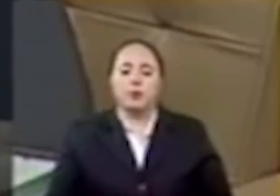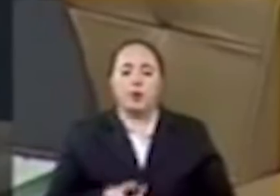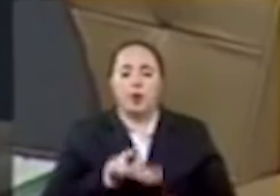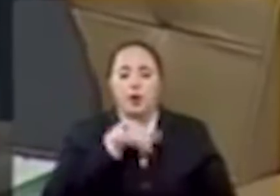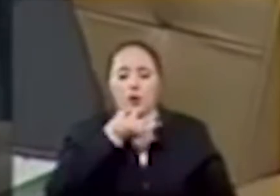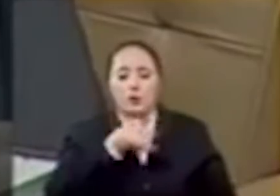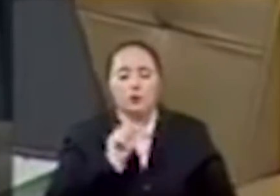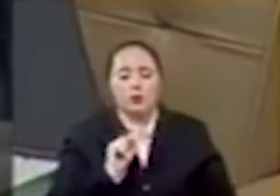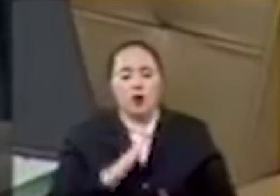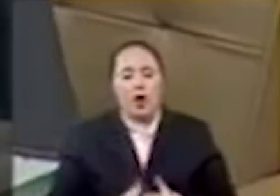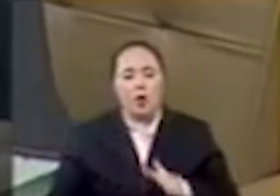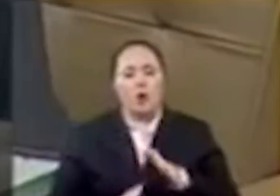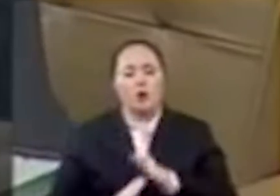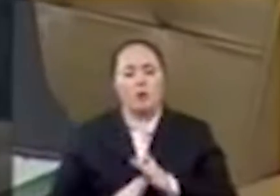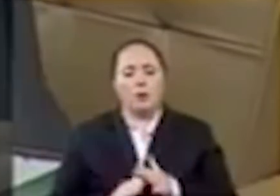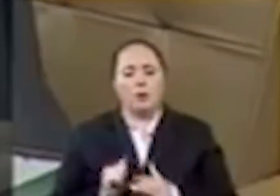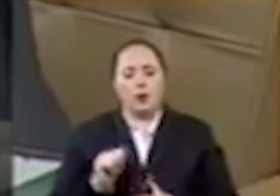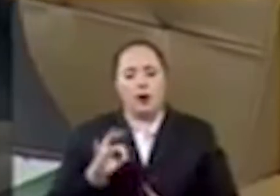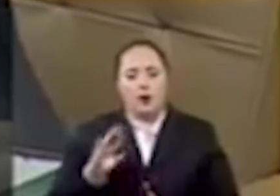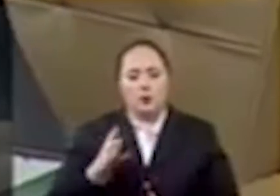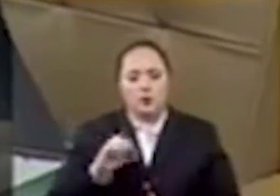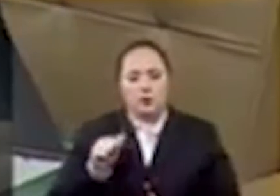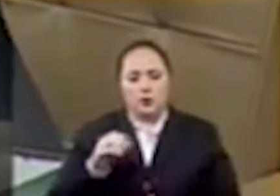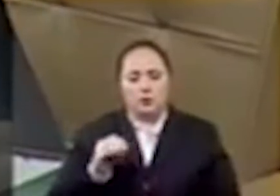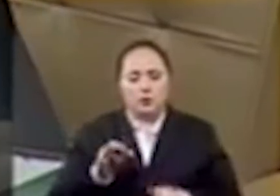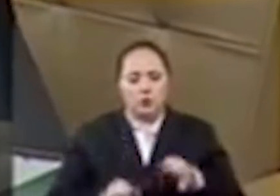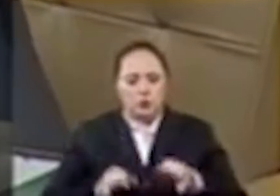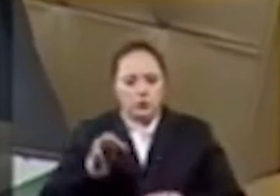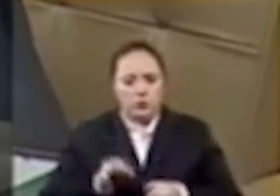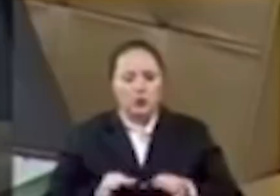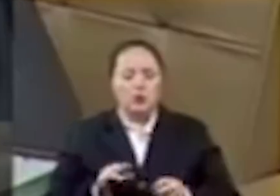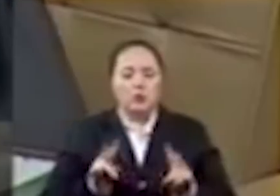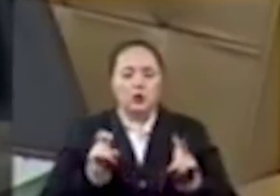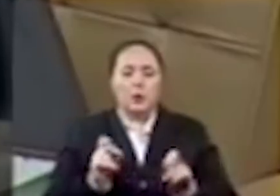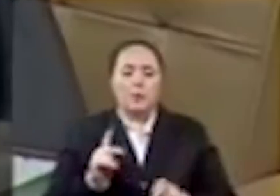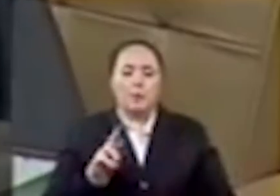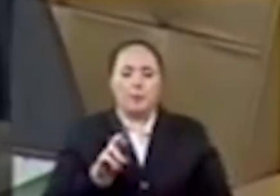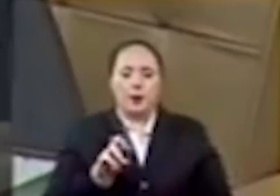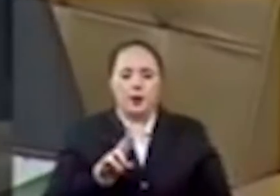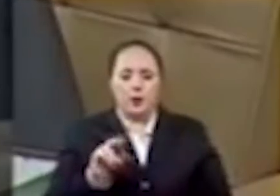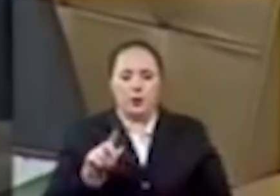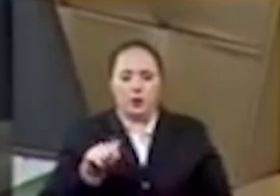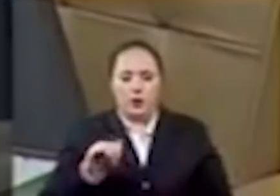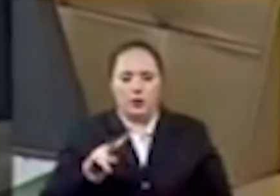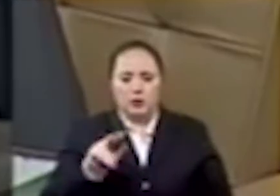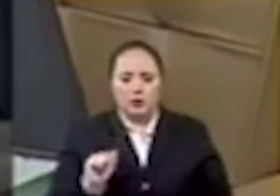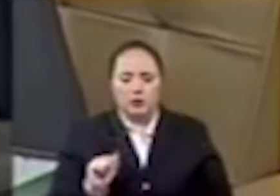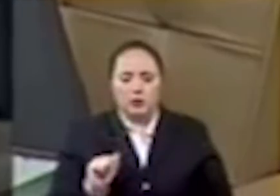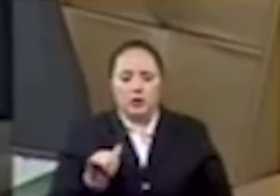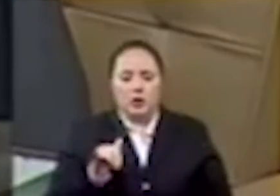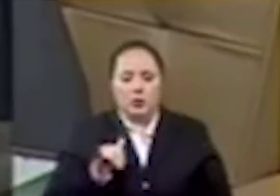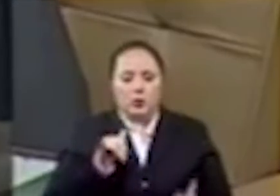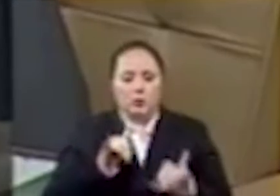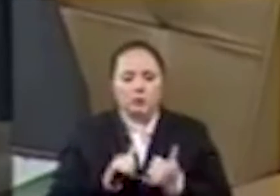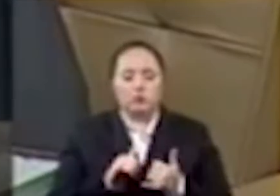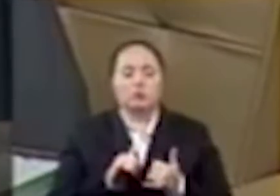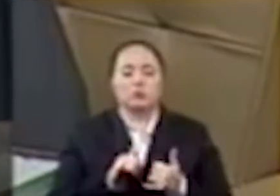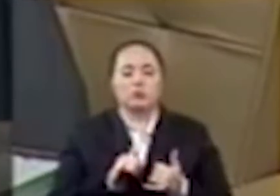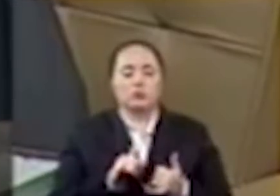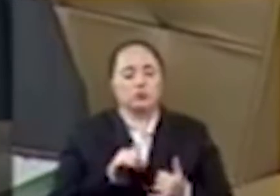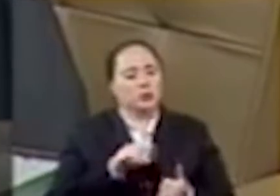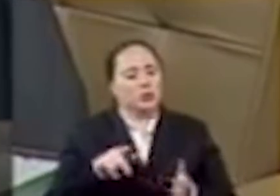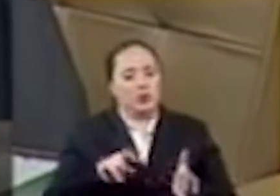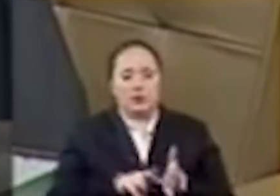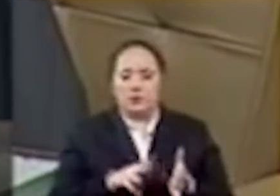limites da atuação da jurisdição constitucional quanto à prerrogativa do indulto, igualmente, não